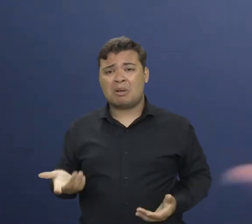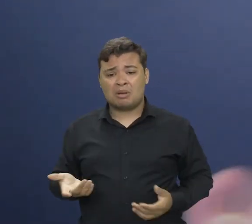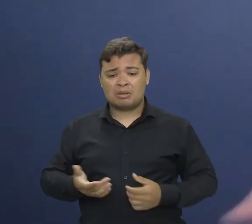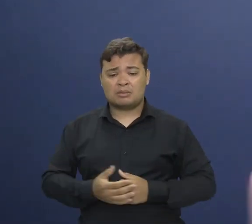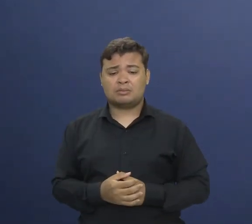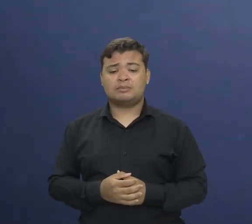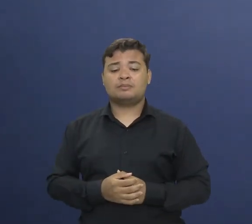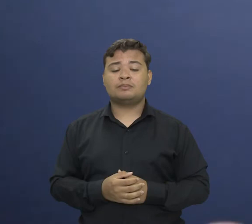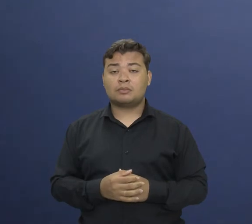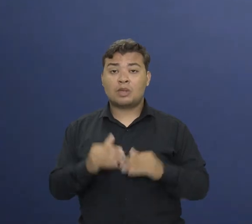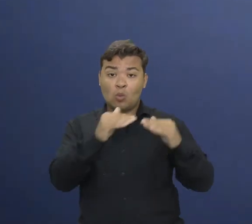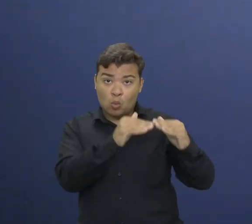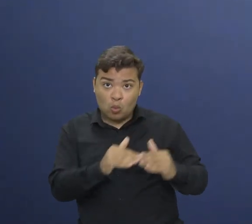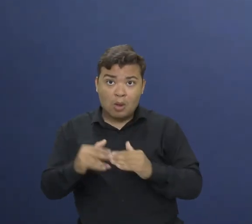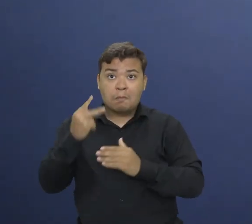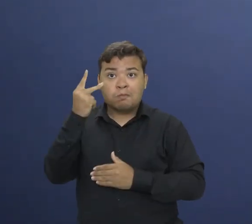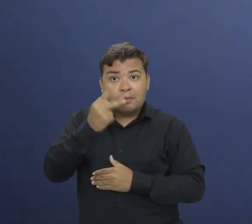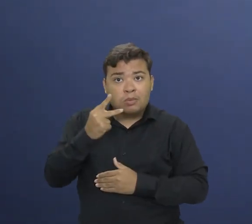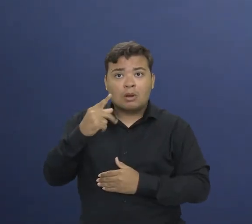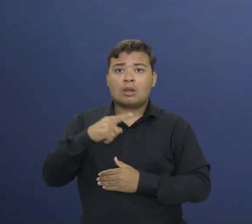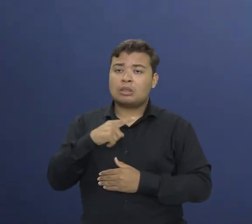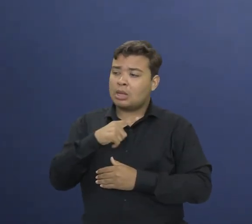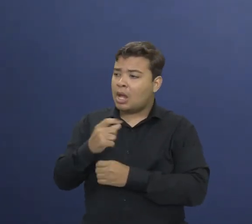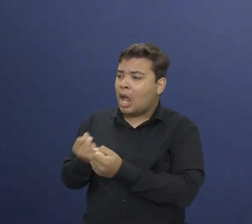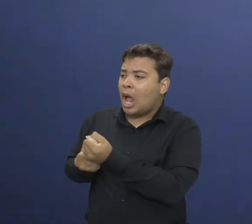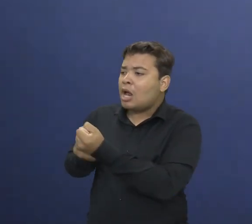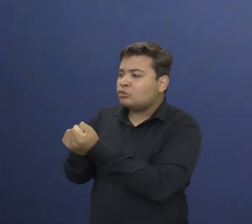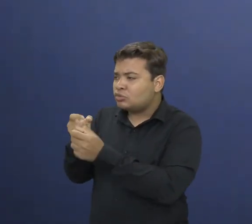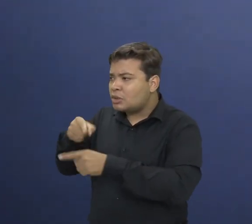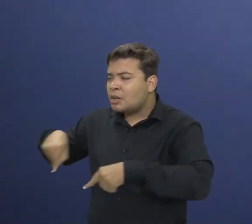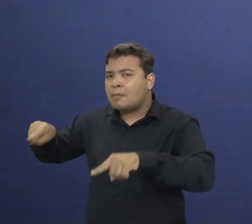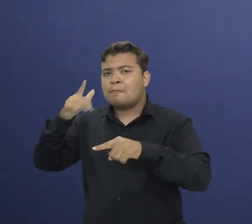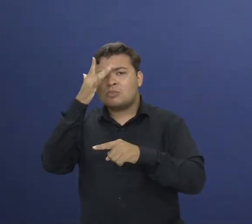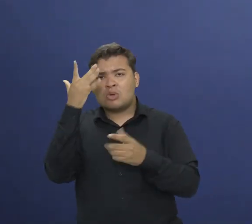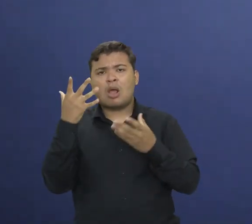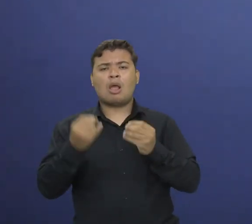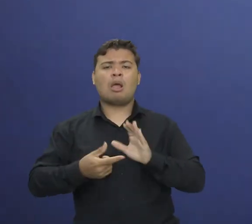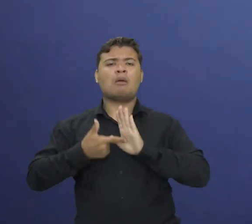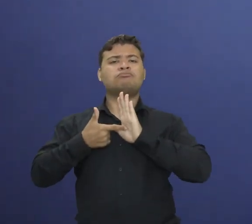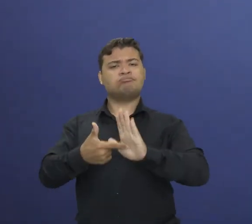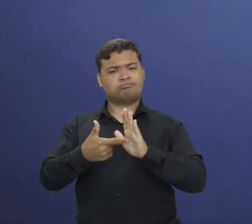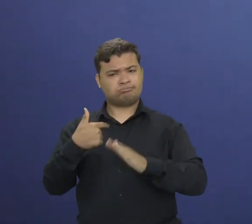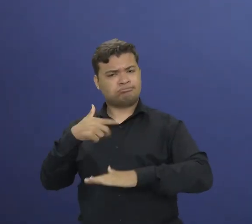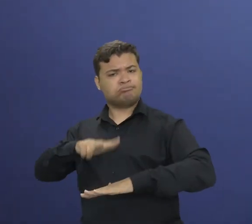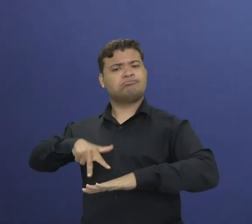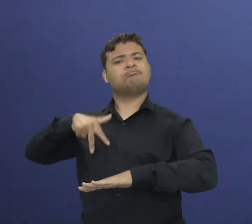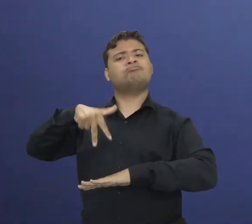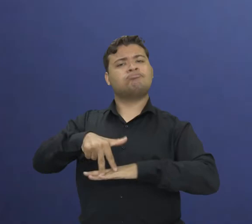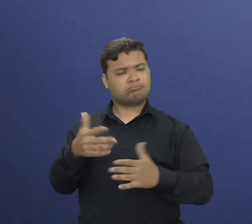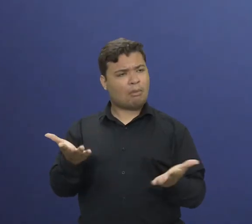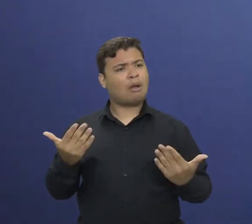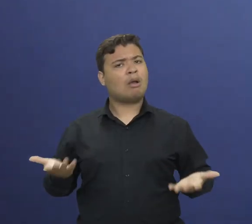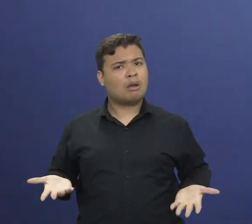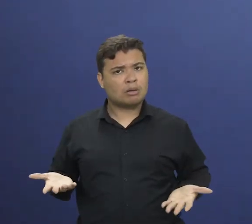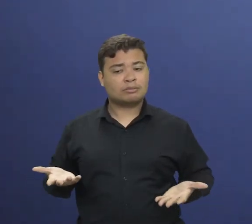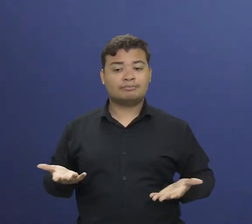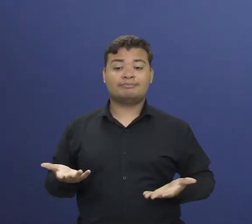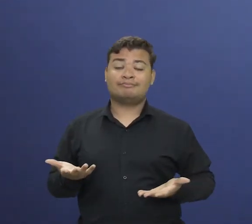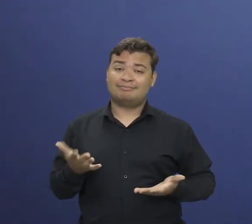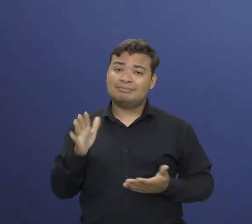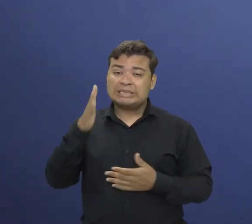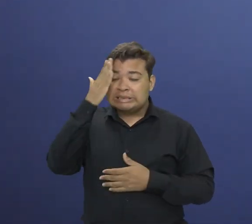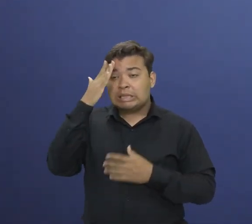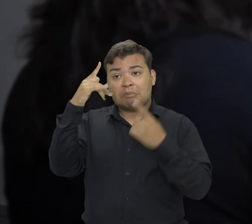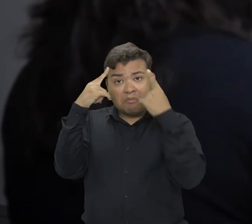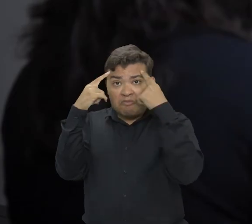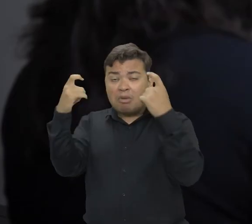política também é uma forma de proteger quem se expõe, né, quem topa dar a cara ao tapa, mesmo sabendo o tipo de